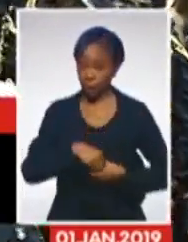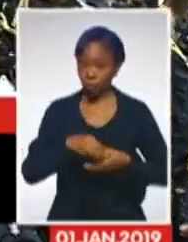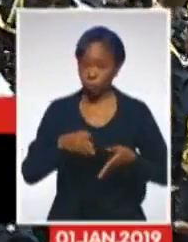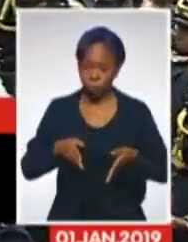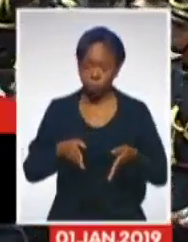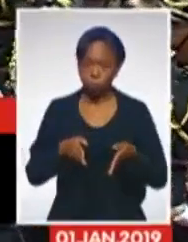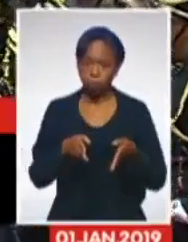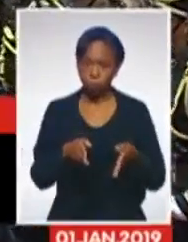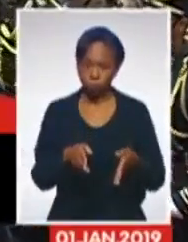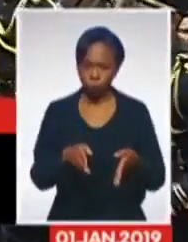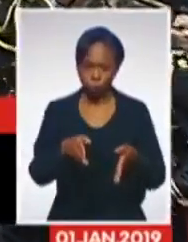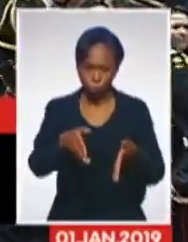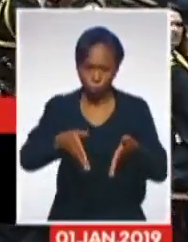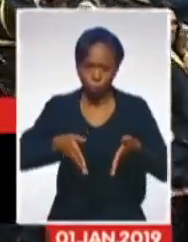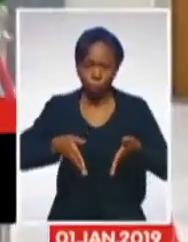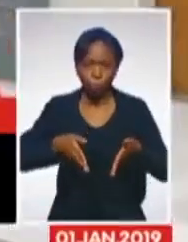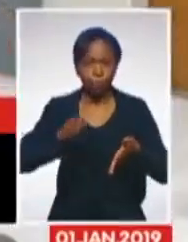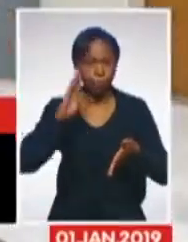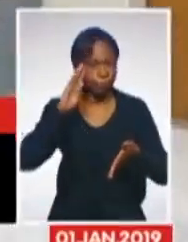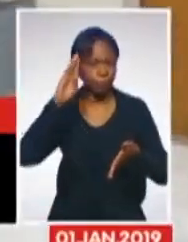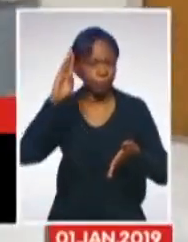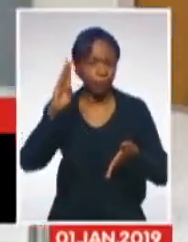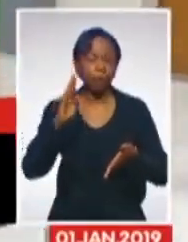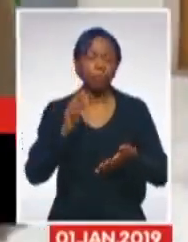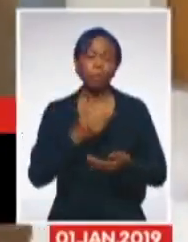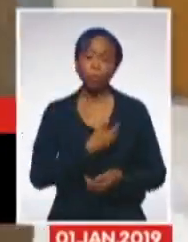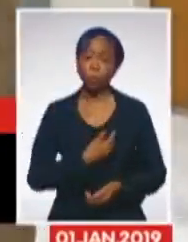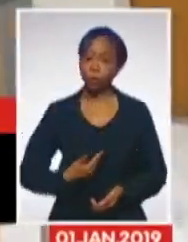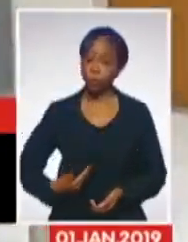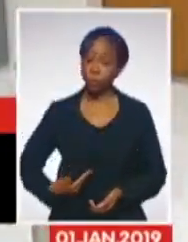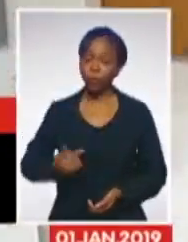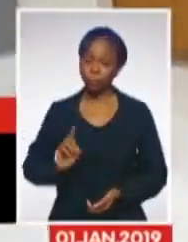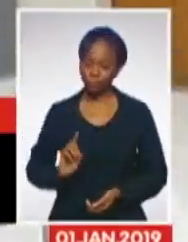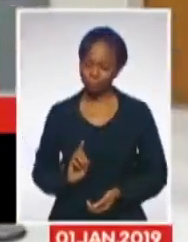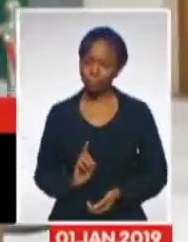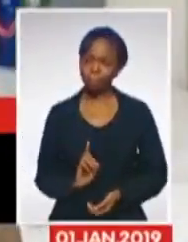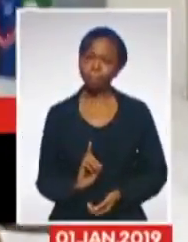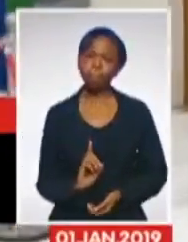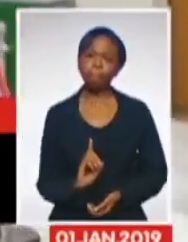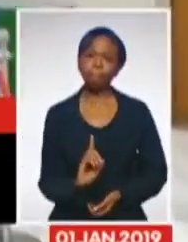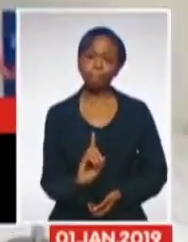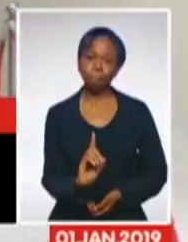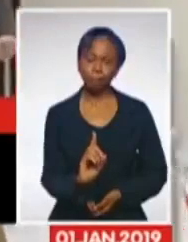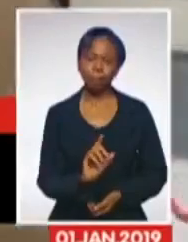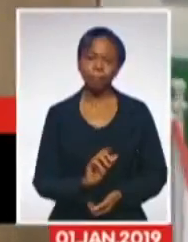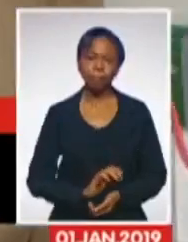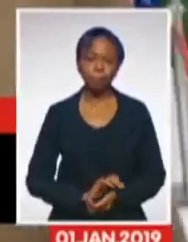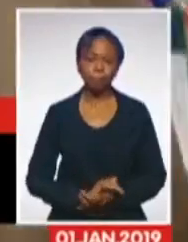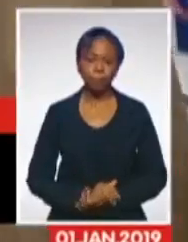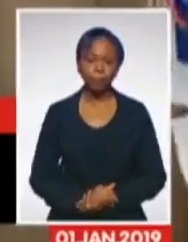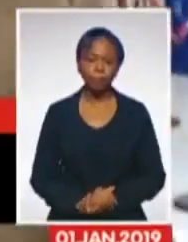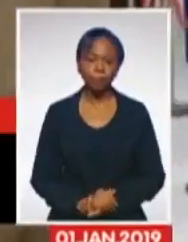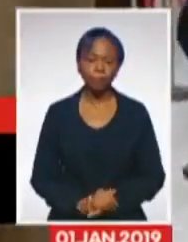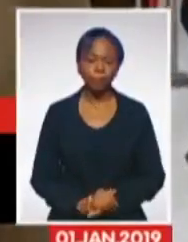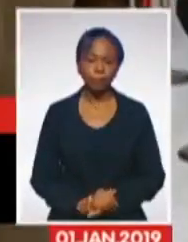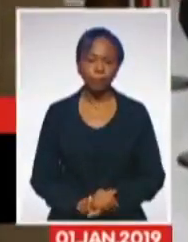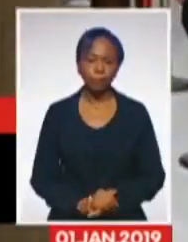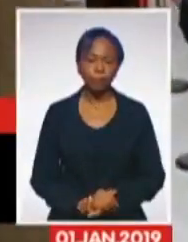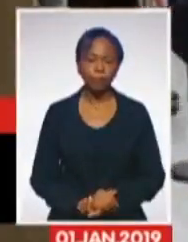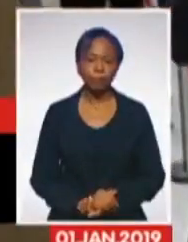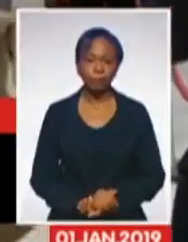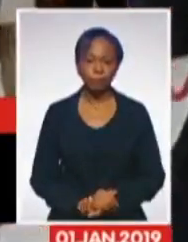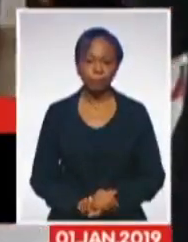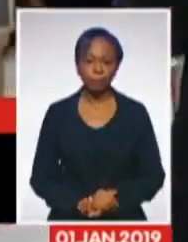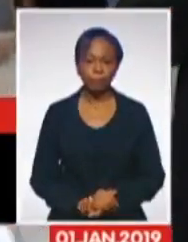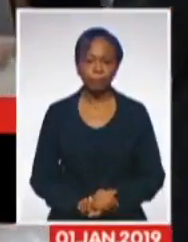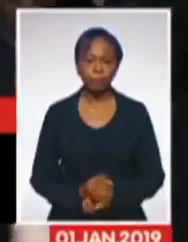corredor principal e o governador eleito, Romeu Zema, vai passar por eles agora. Já há pouco, a gente tem um pouquinho de imagens, então, desse